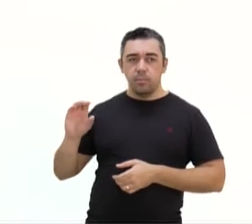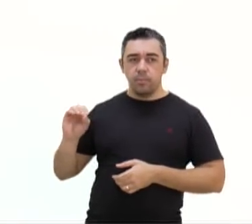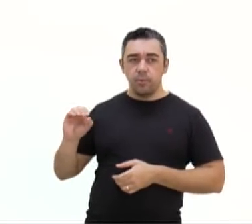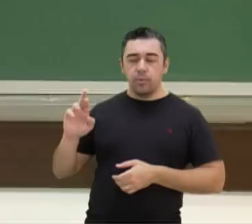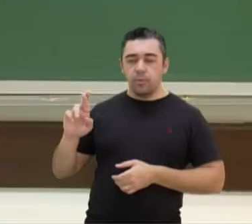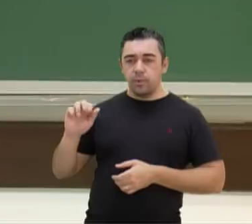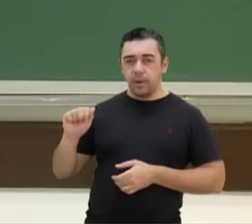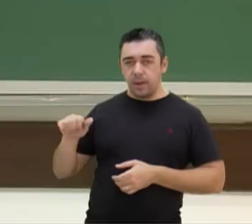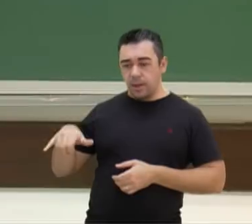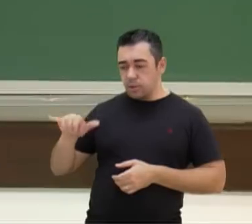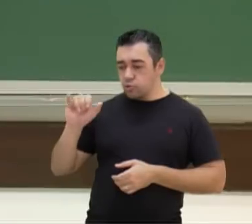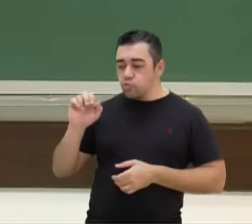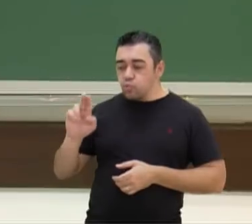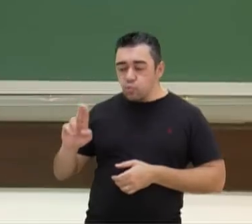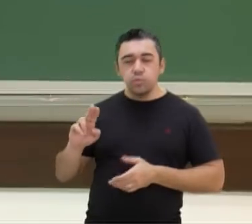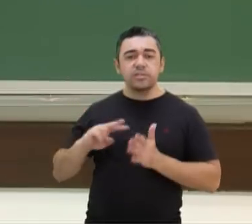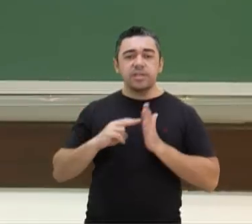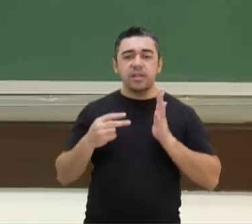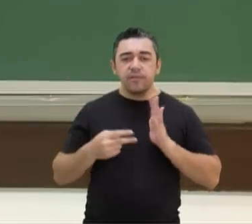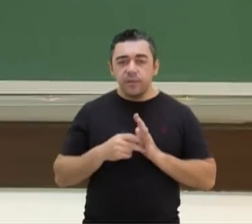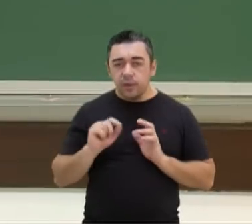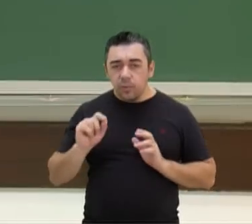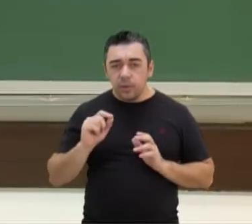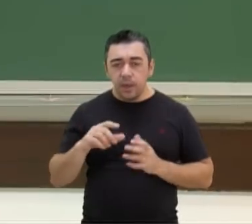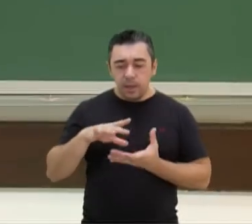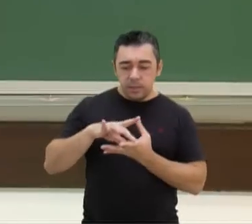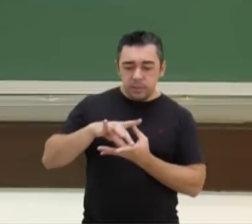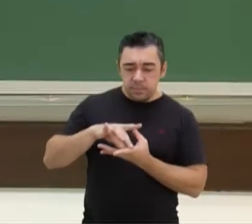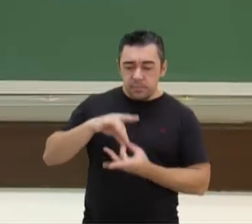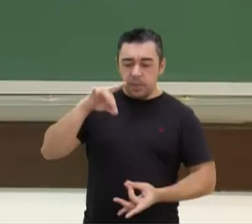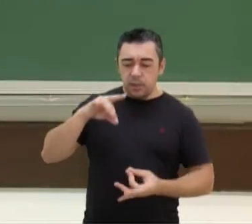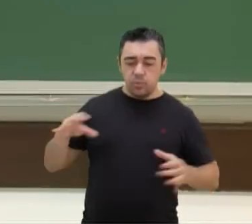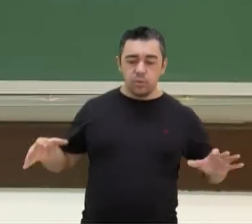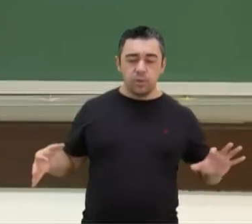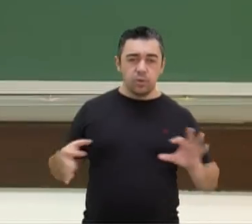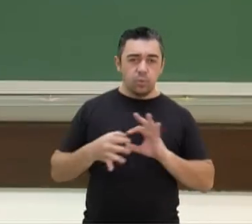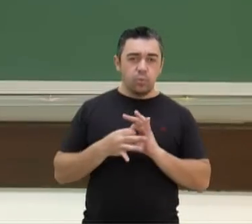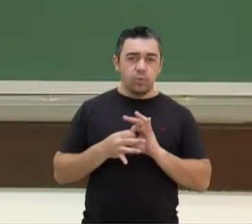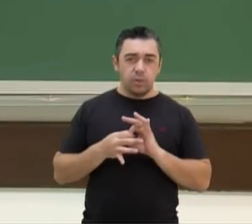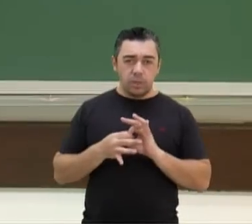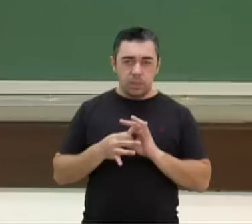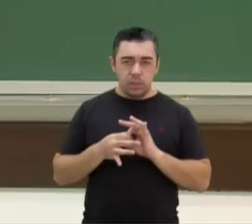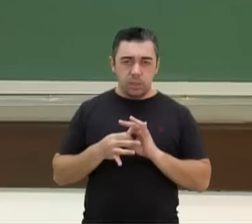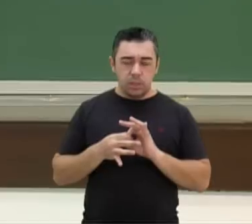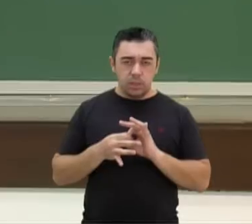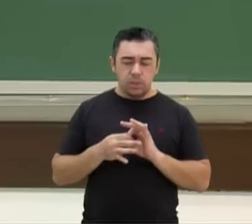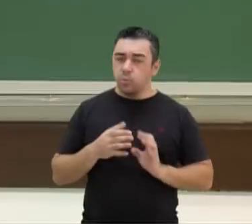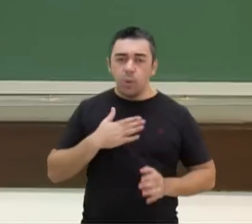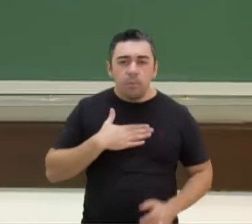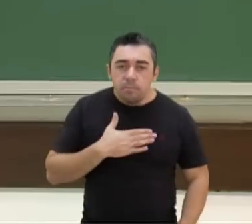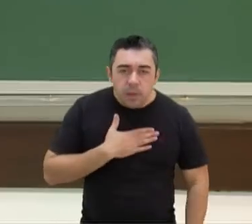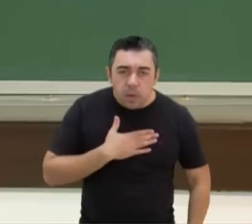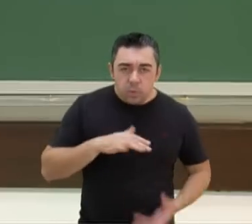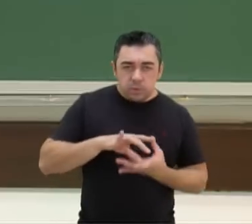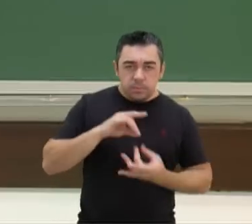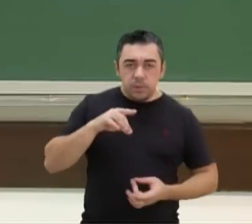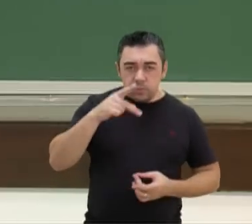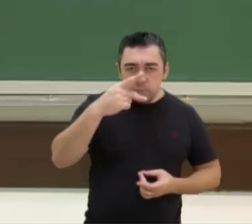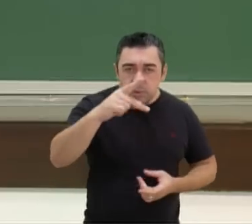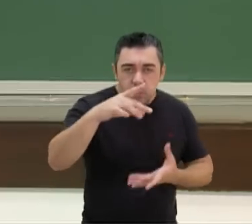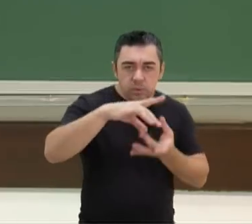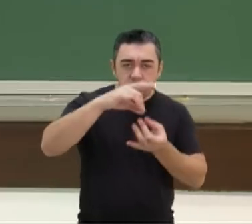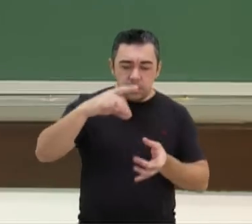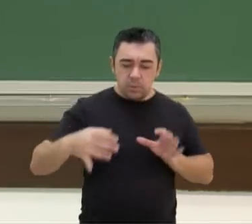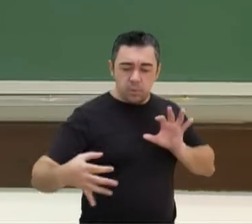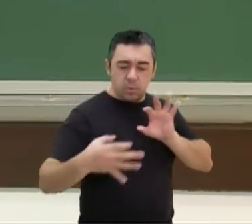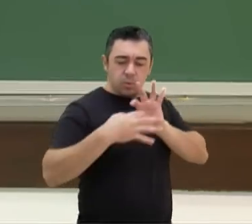guarani que significa o espírito que nos une, mas não é um espírito individual. O meu espírito, o teu espírito, o espírito da pedra, o espírito